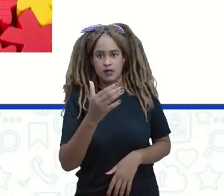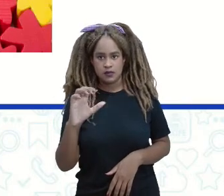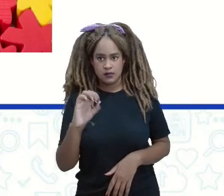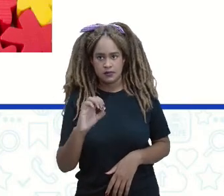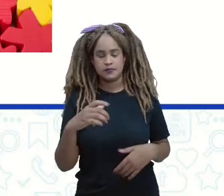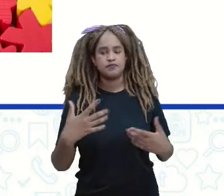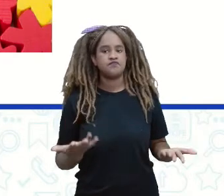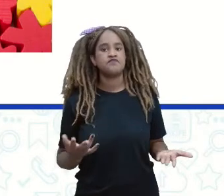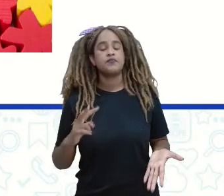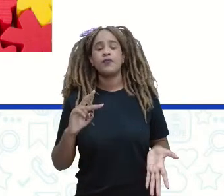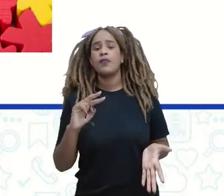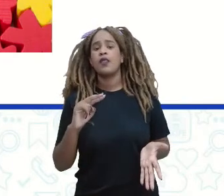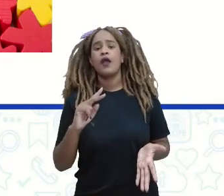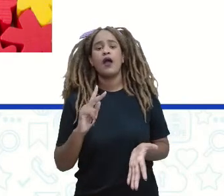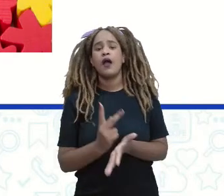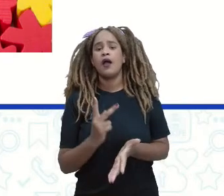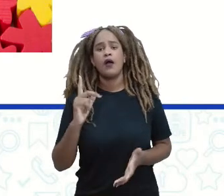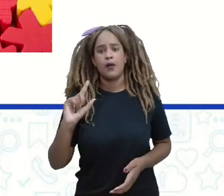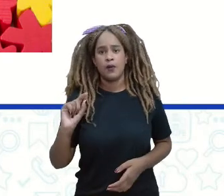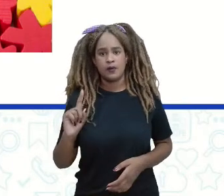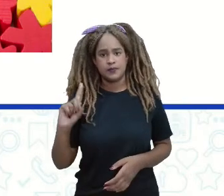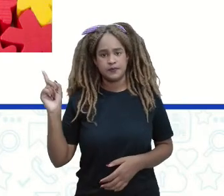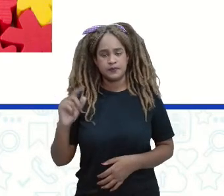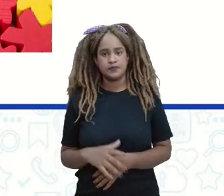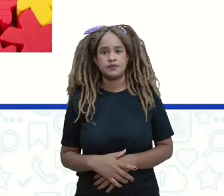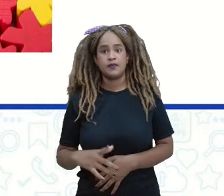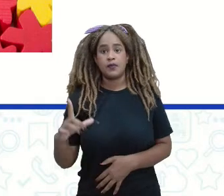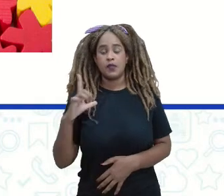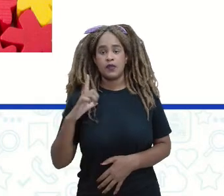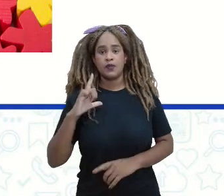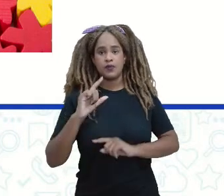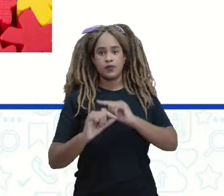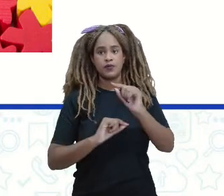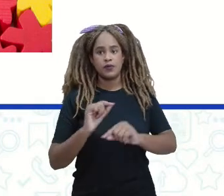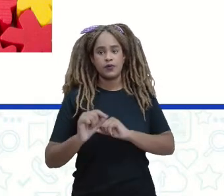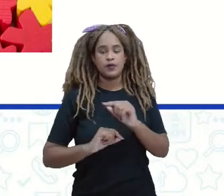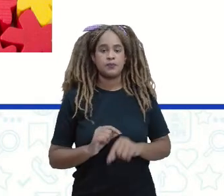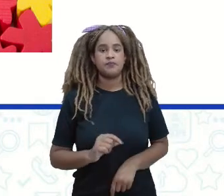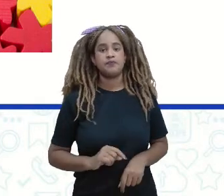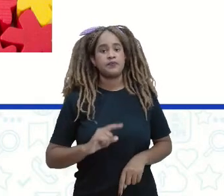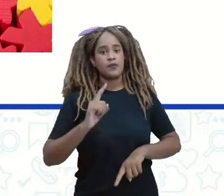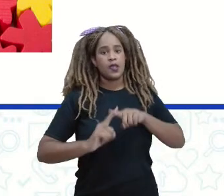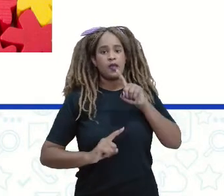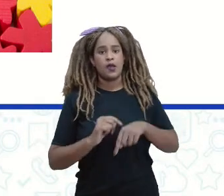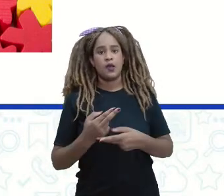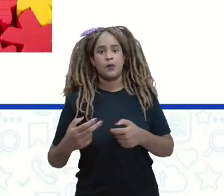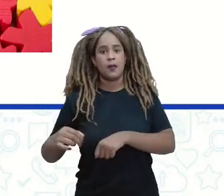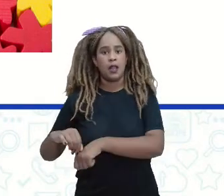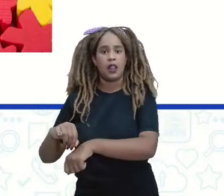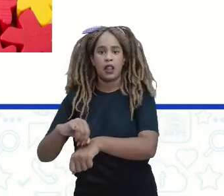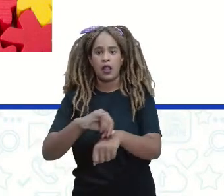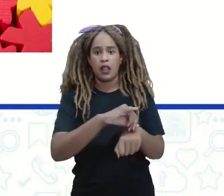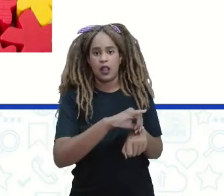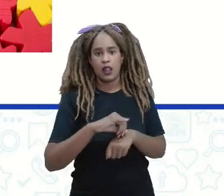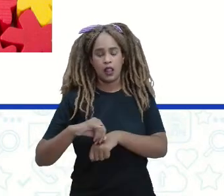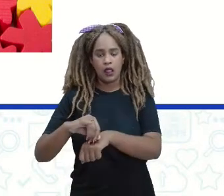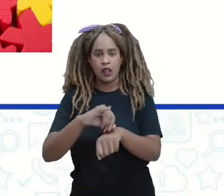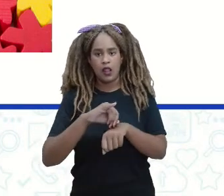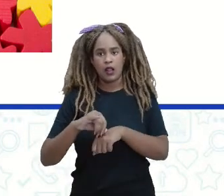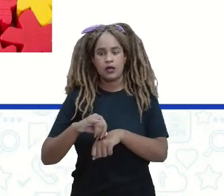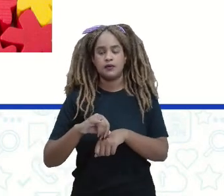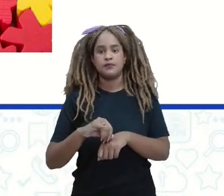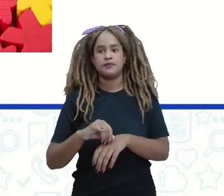nessa imantação, o que é que acontece? Olha aí, ó, a gente tem um monte de pecinhas, né, antes, tá vendo